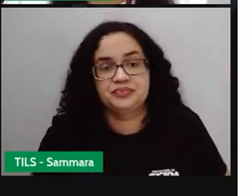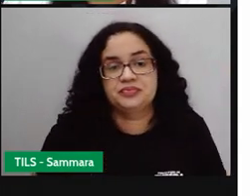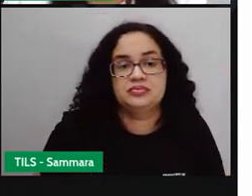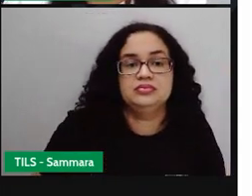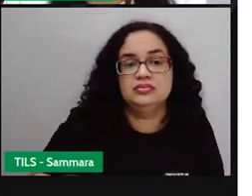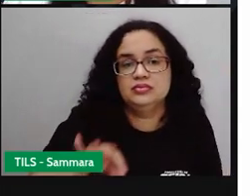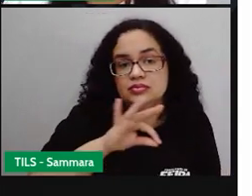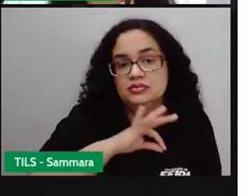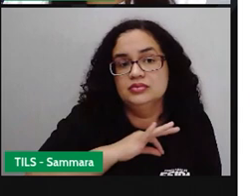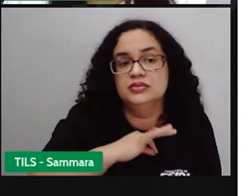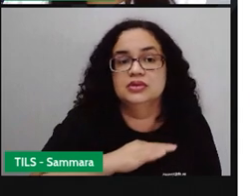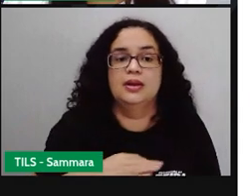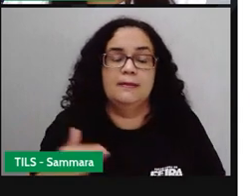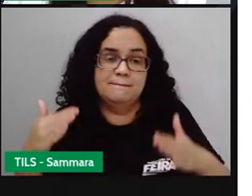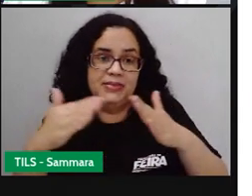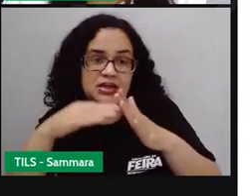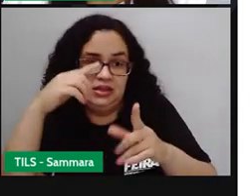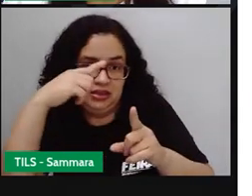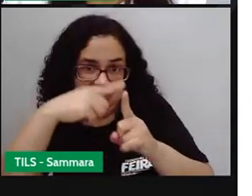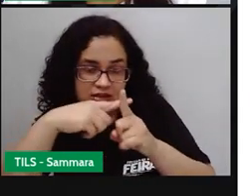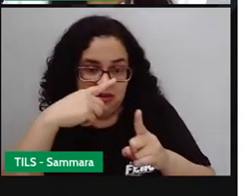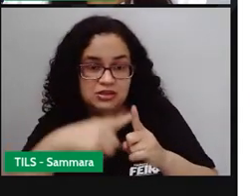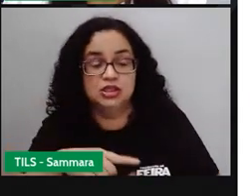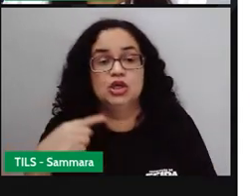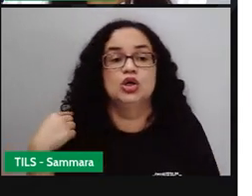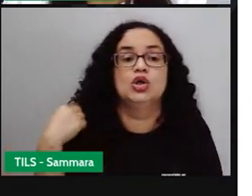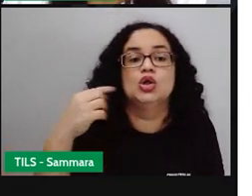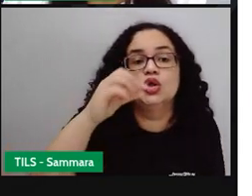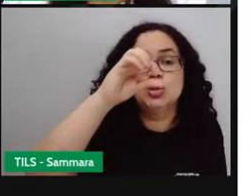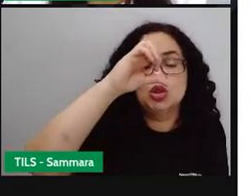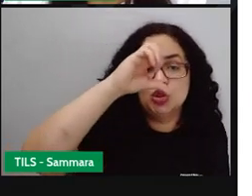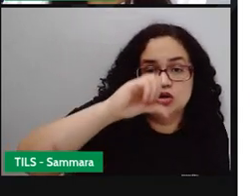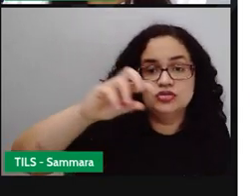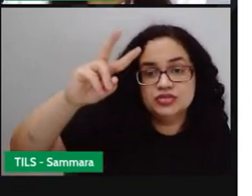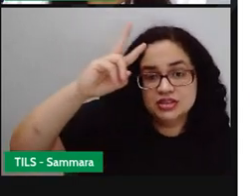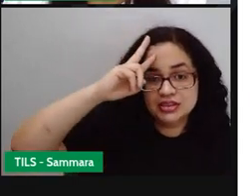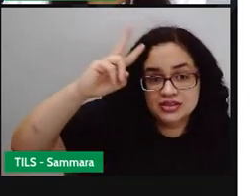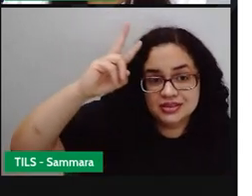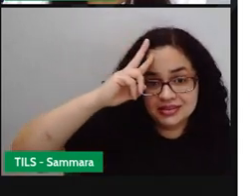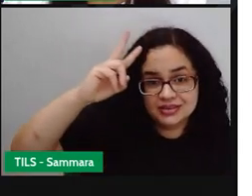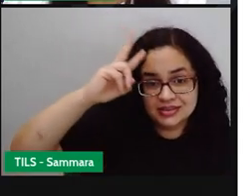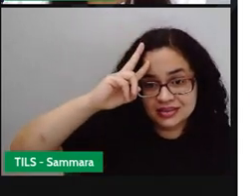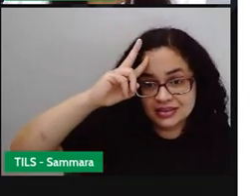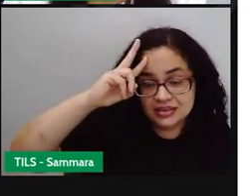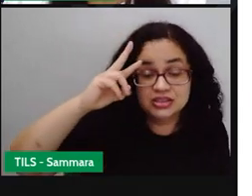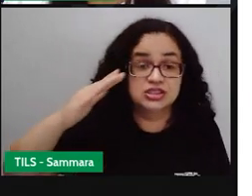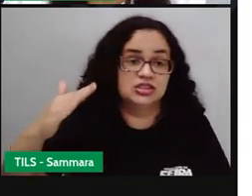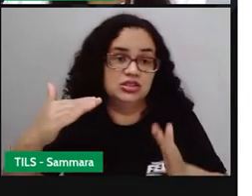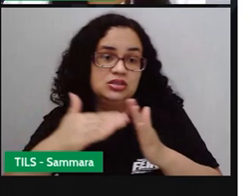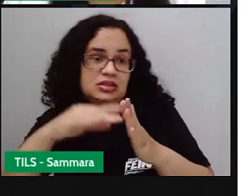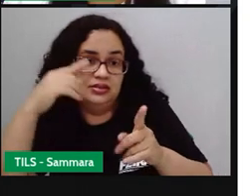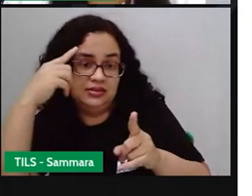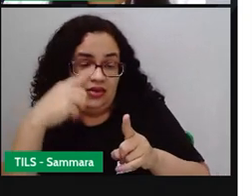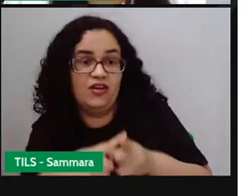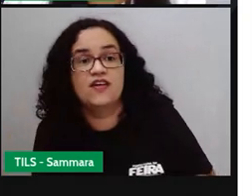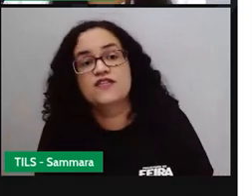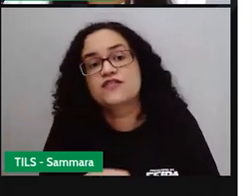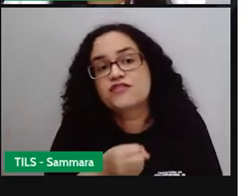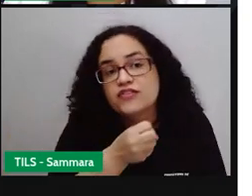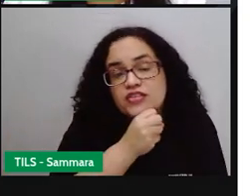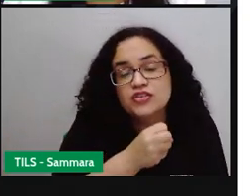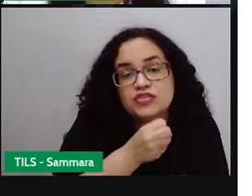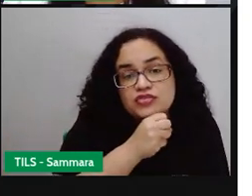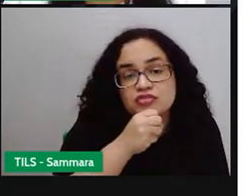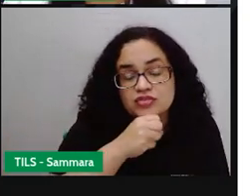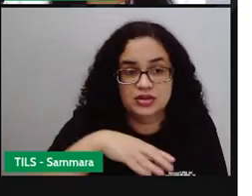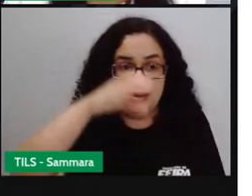e me levou para a igreja. Nove segundas-feiras, eu tive que ir à igreja com minha avó e minha